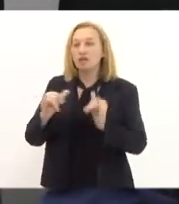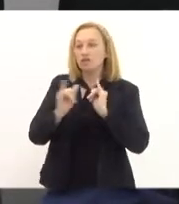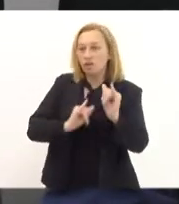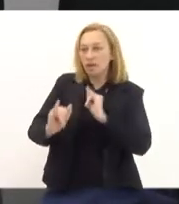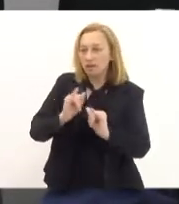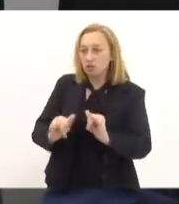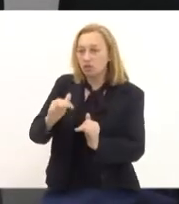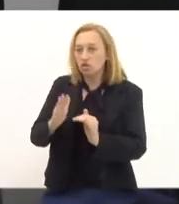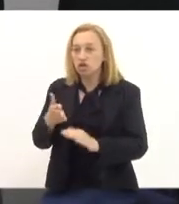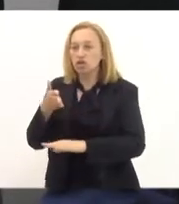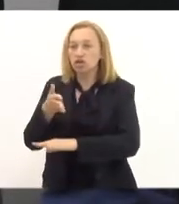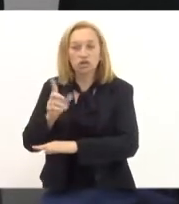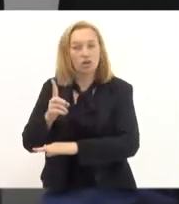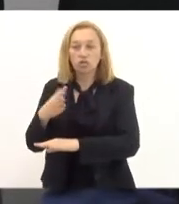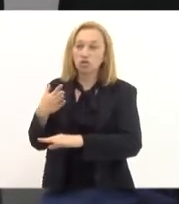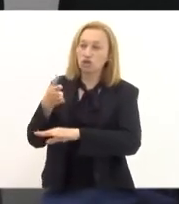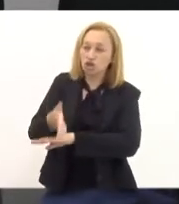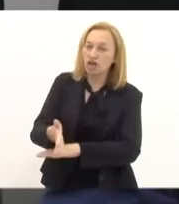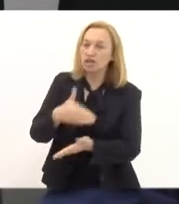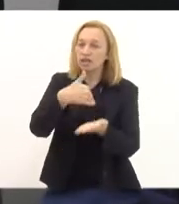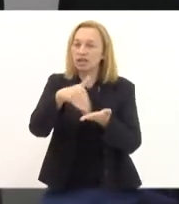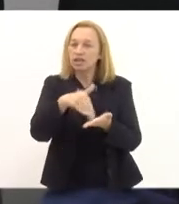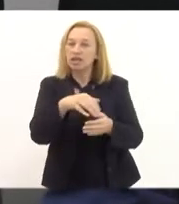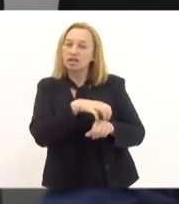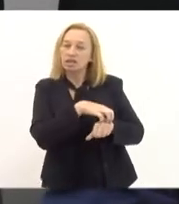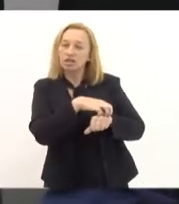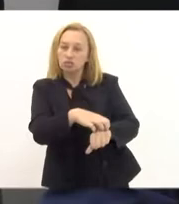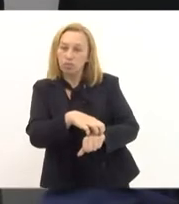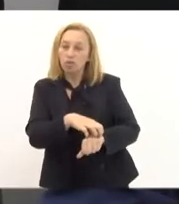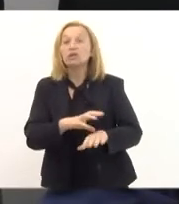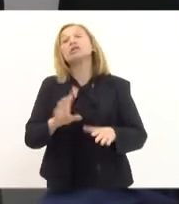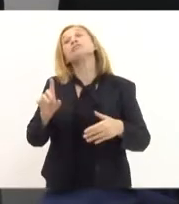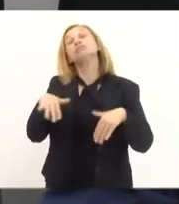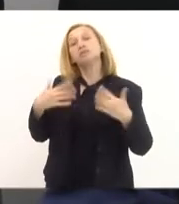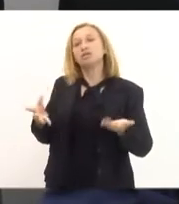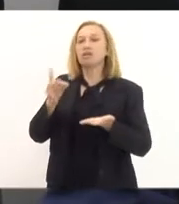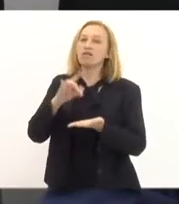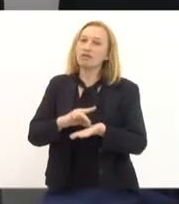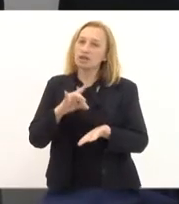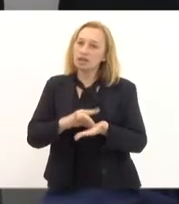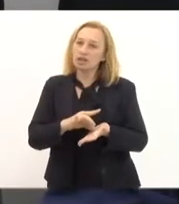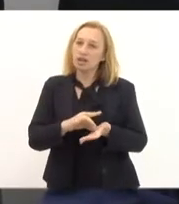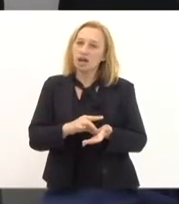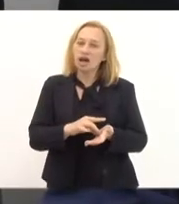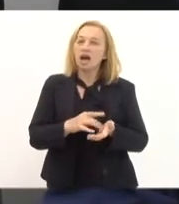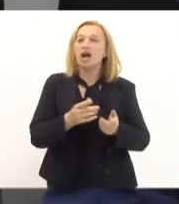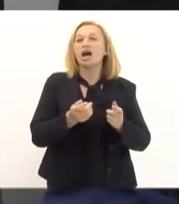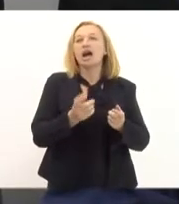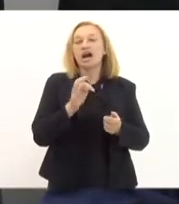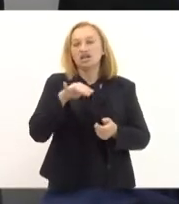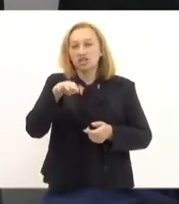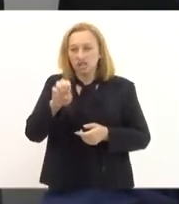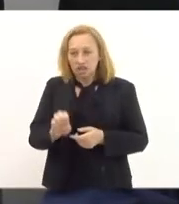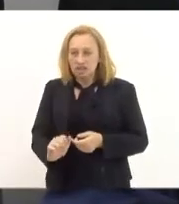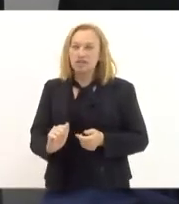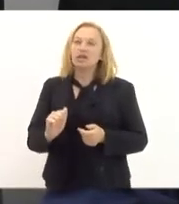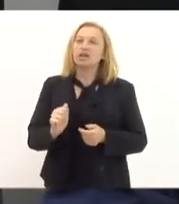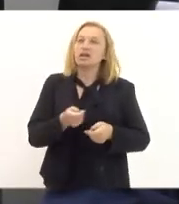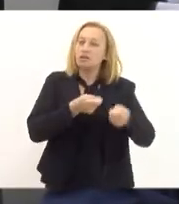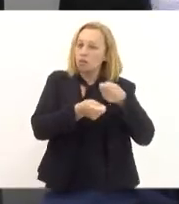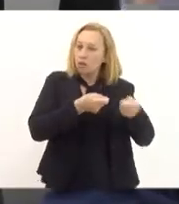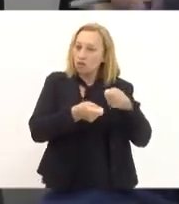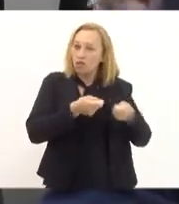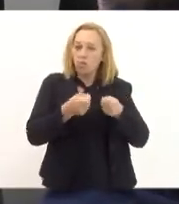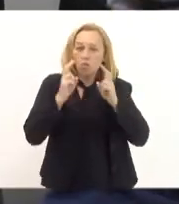secretaria de transporte o se apresentam na verdade agência reguladora eu acho que pode ser interessante a gente